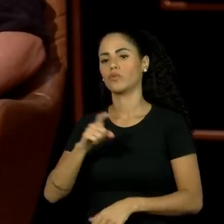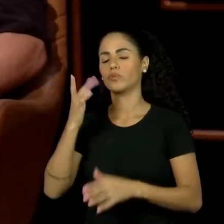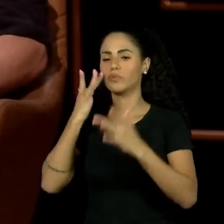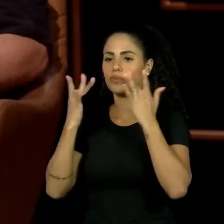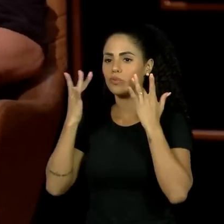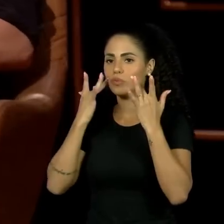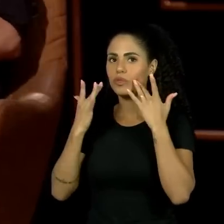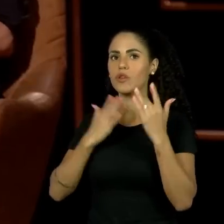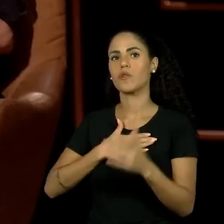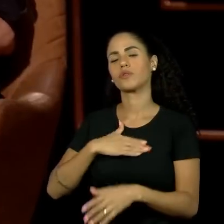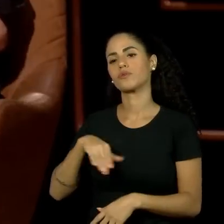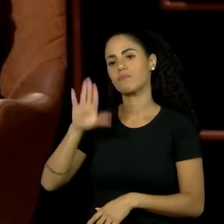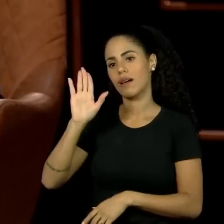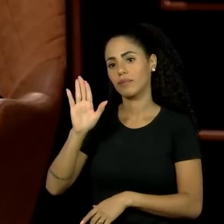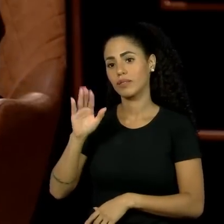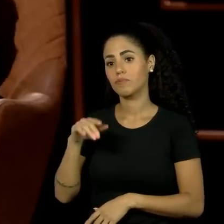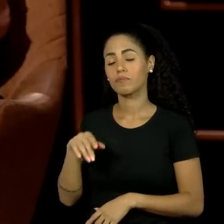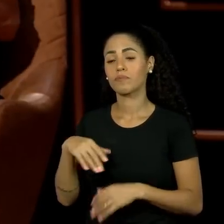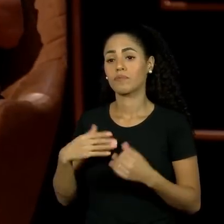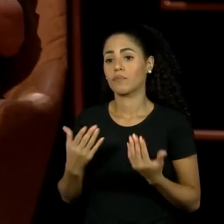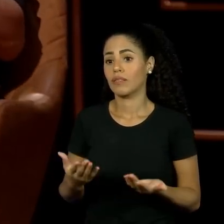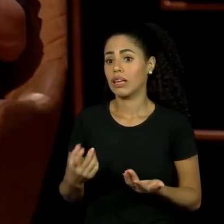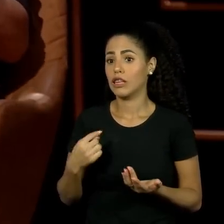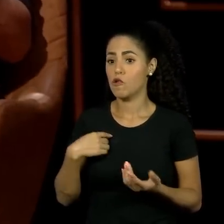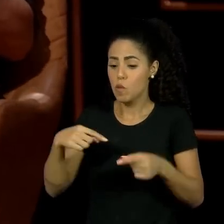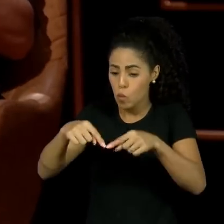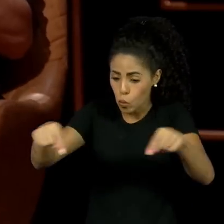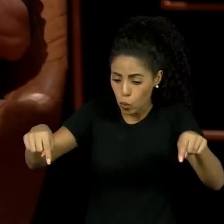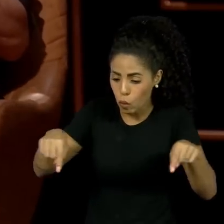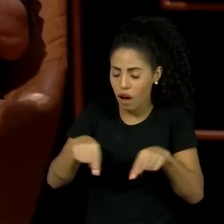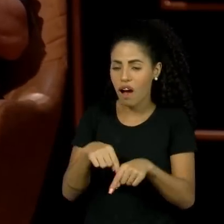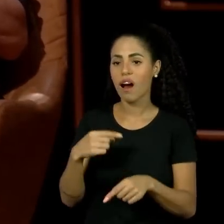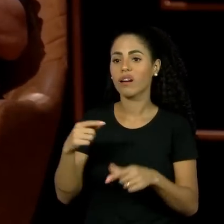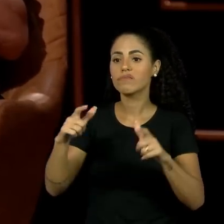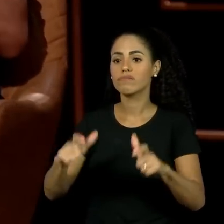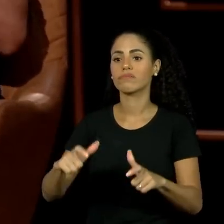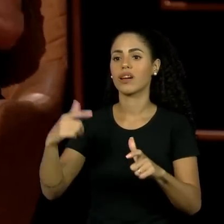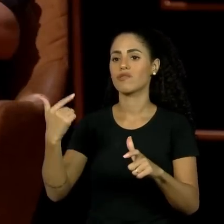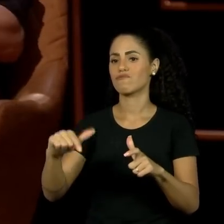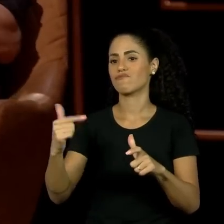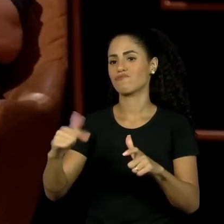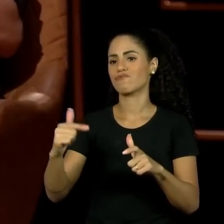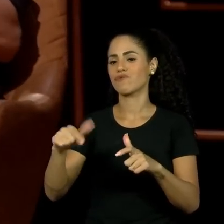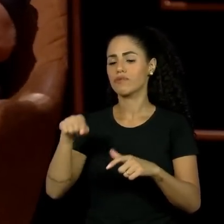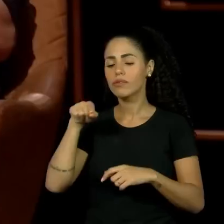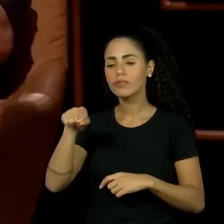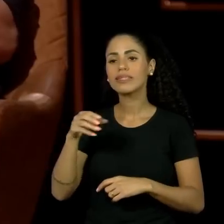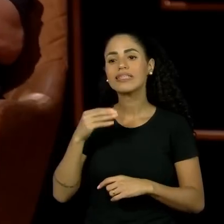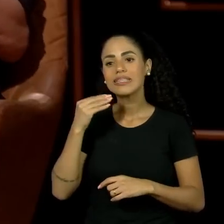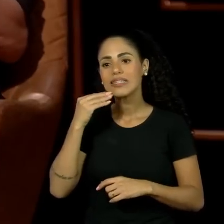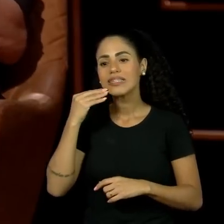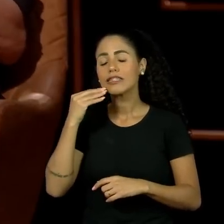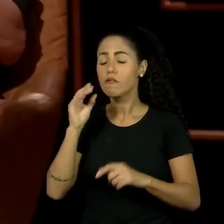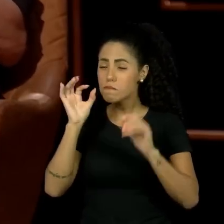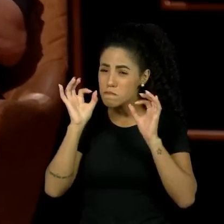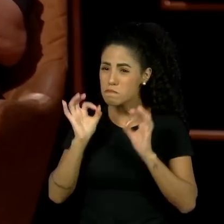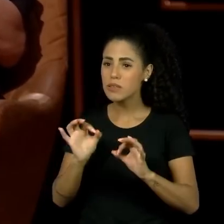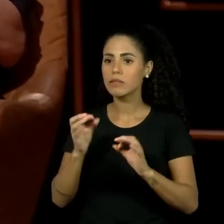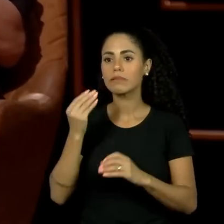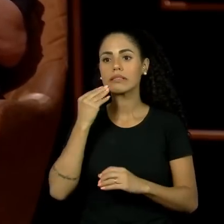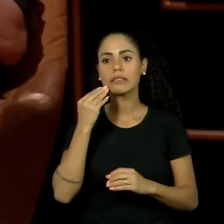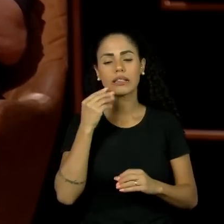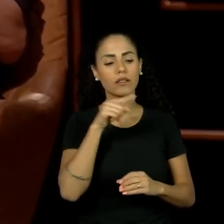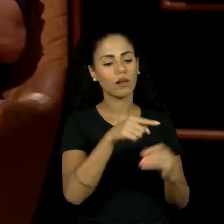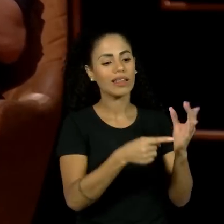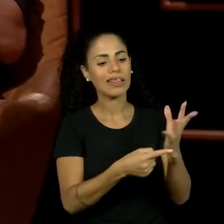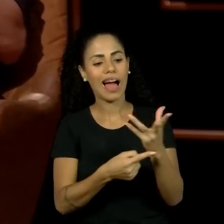você é nosso. E eu não tive espaço, porque para você realmente mergulhar nas artes